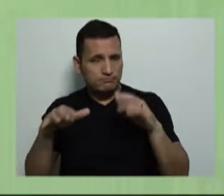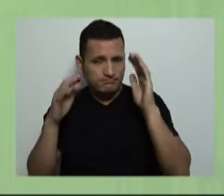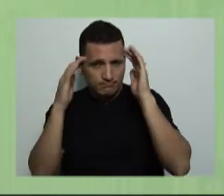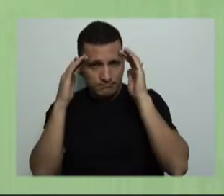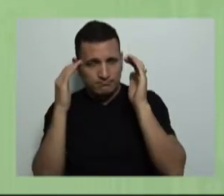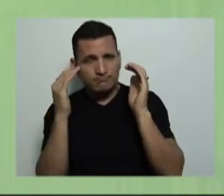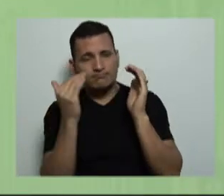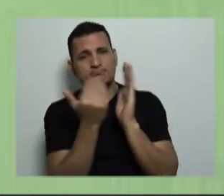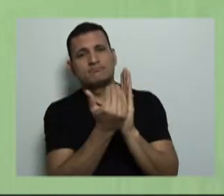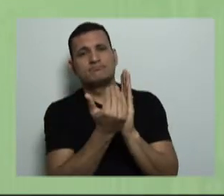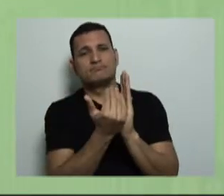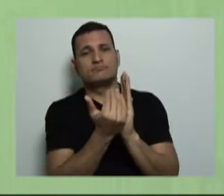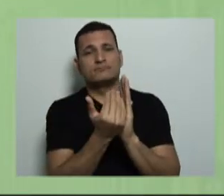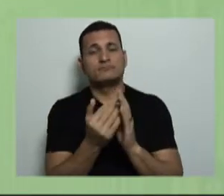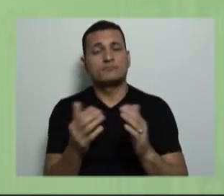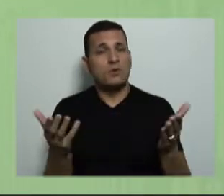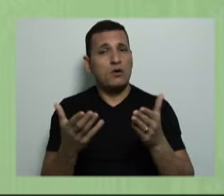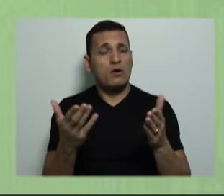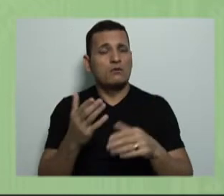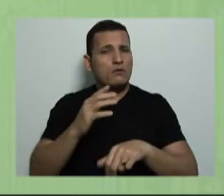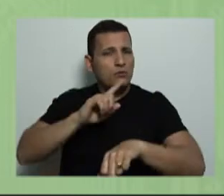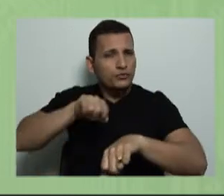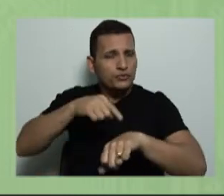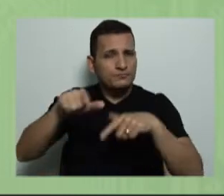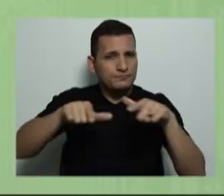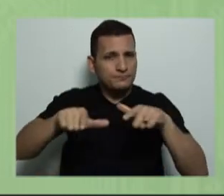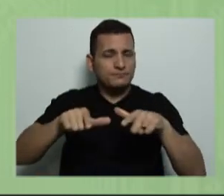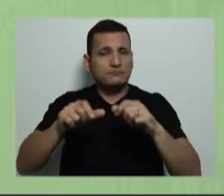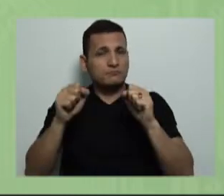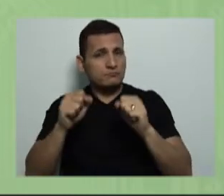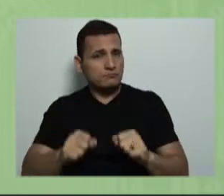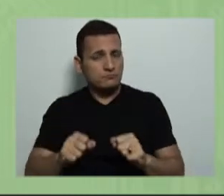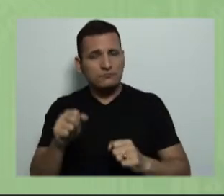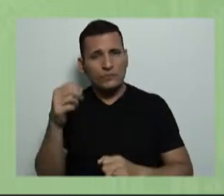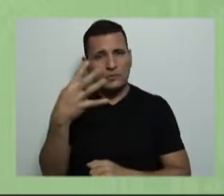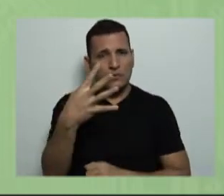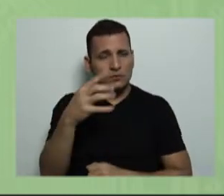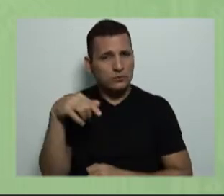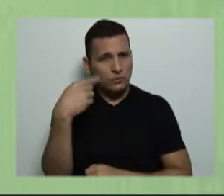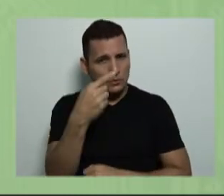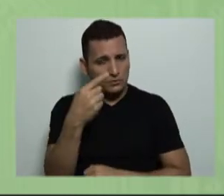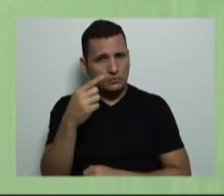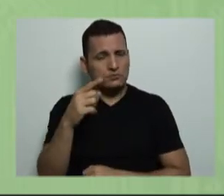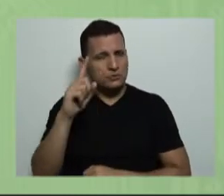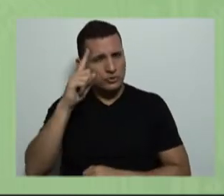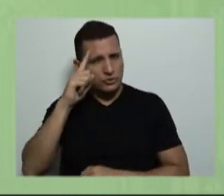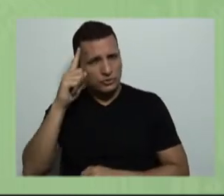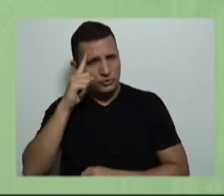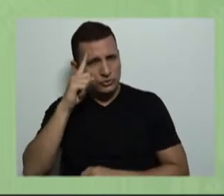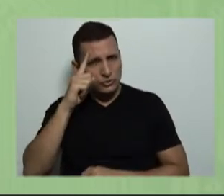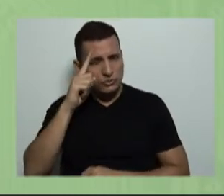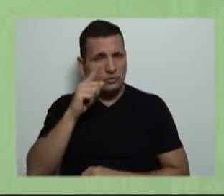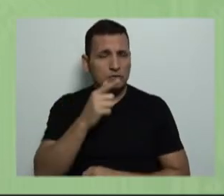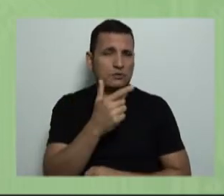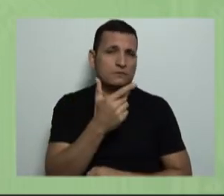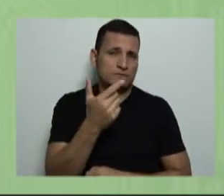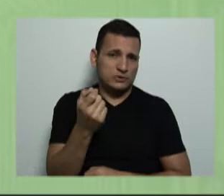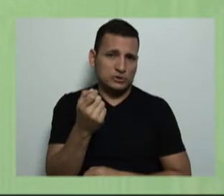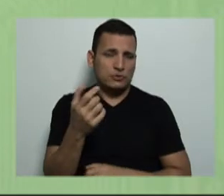pessoal, vamos falar de jornada aí. Pode ser de no máximo 4 horas diárias e 20 semanais,